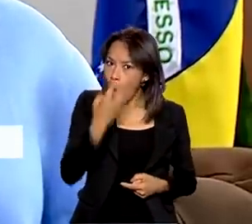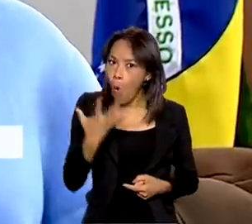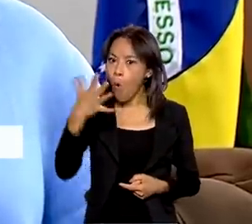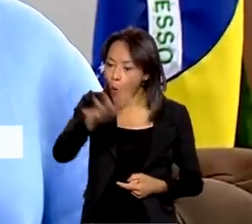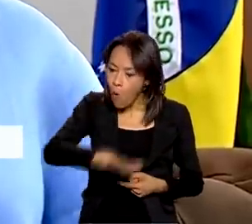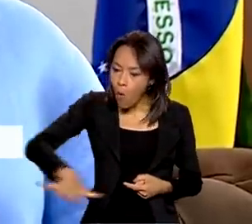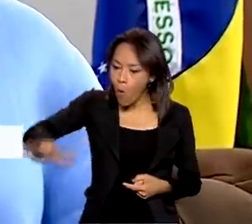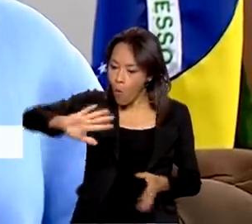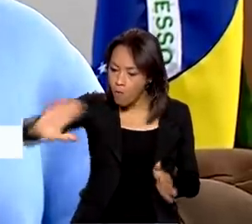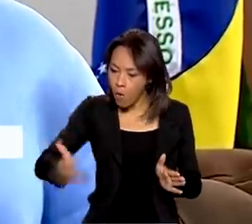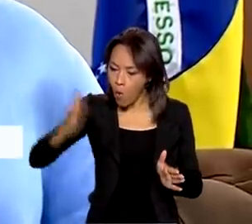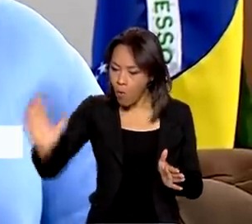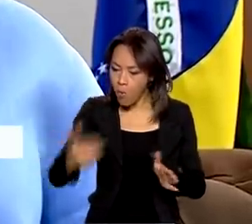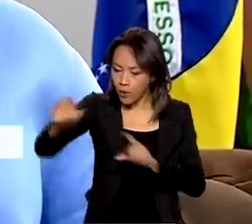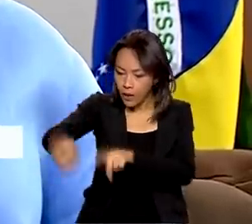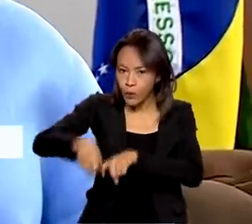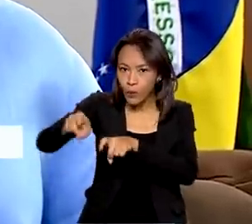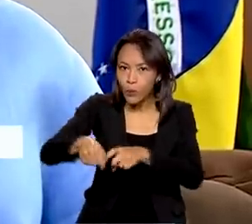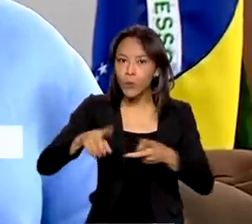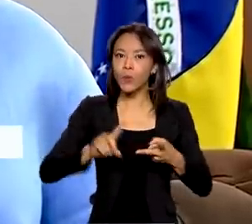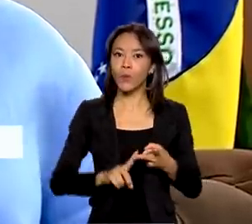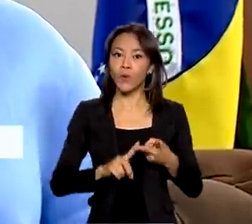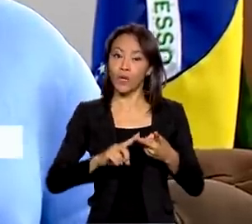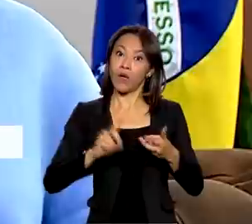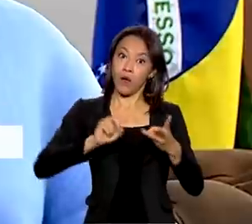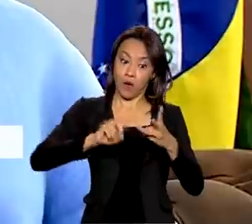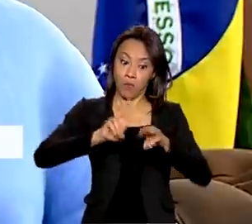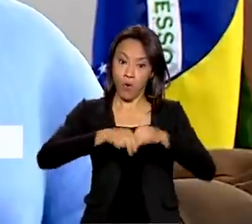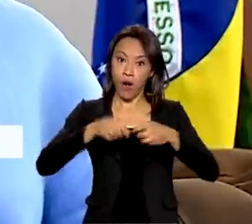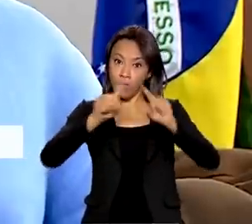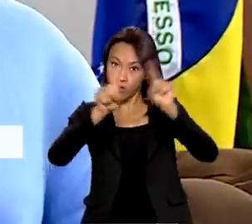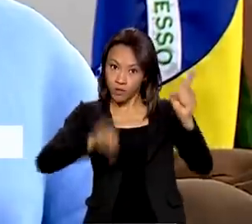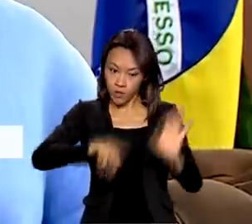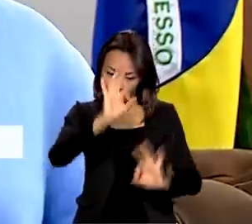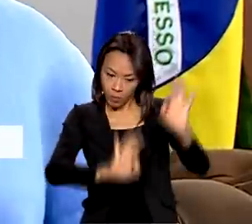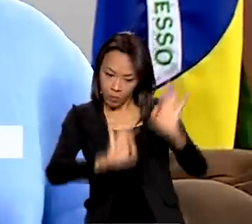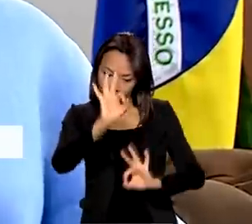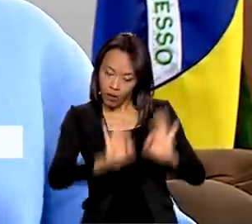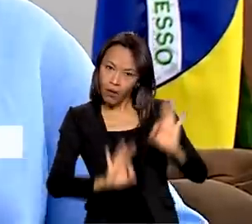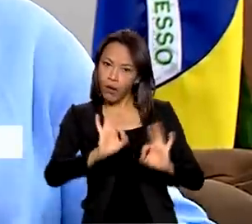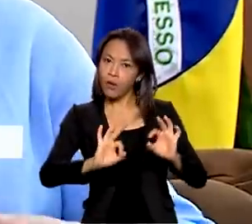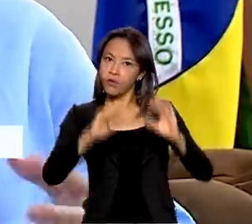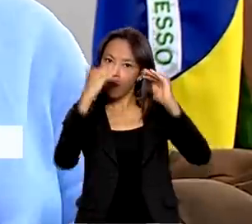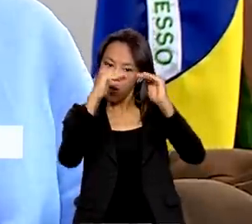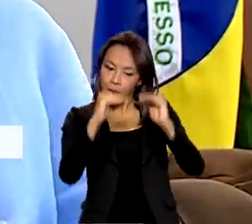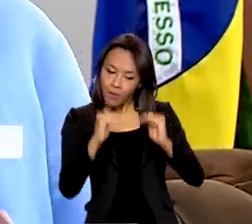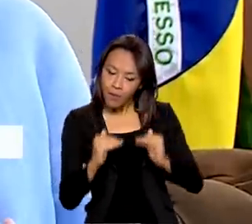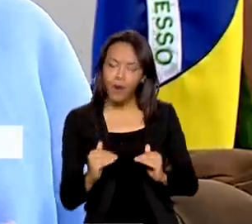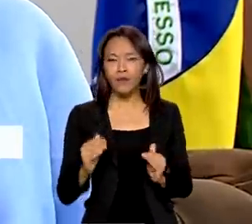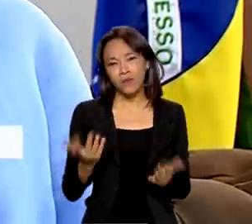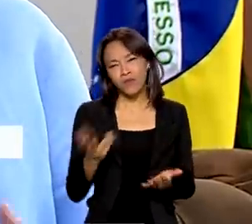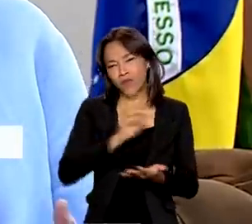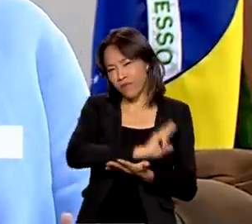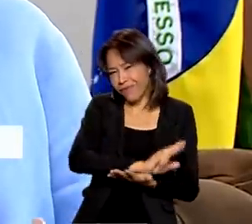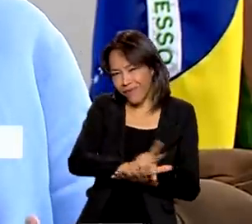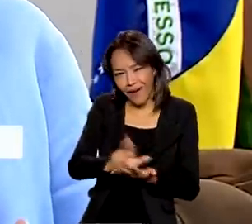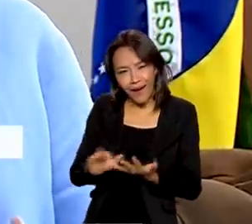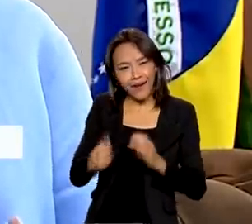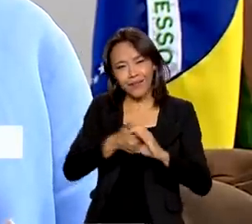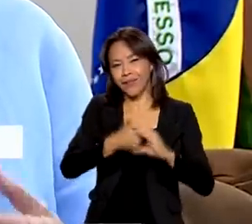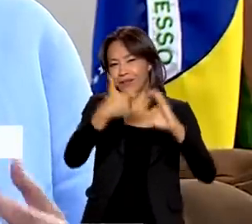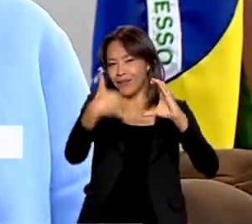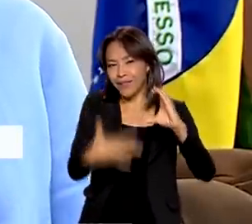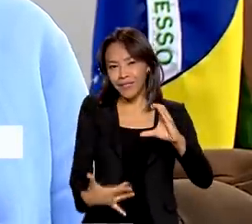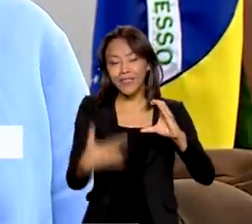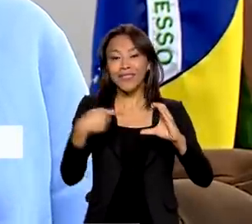vem tendo agricultura pelo plano safra deste ano enfim são vários aspectos que